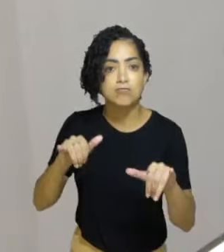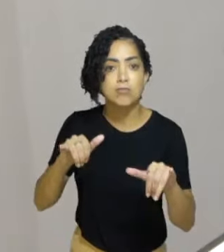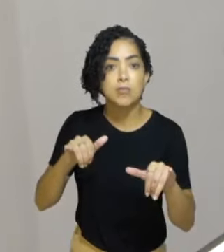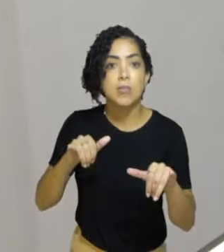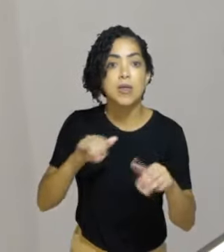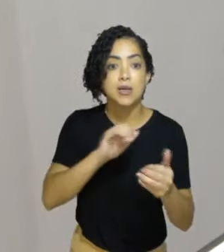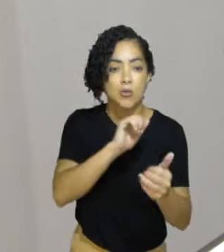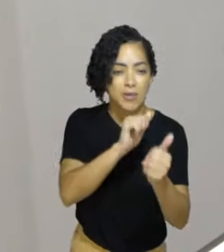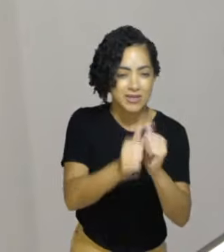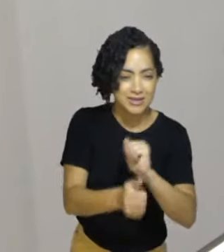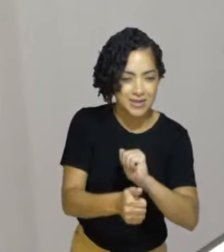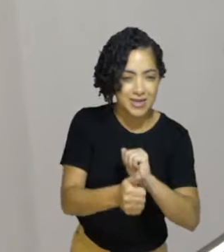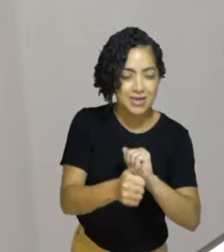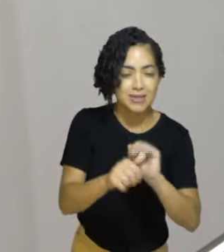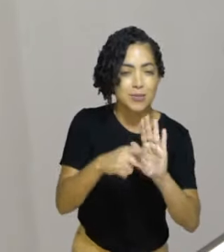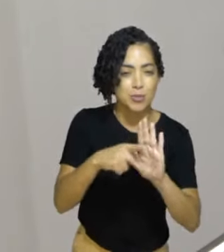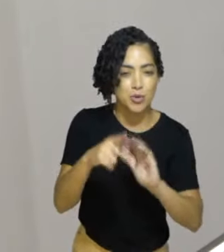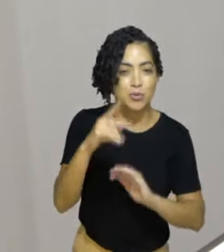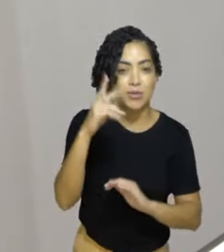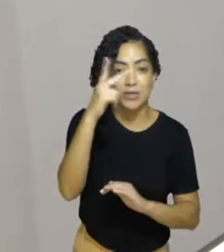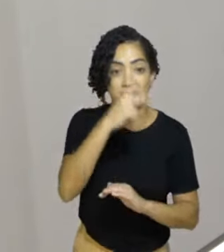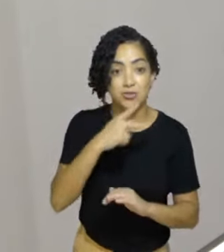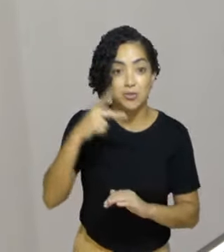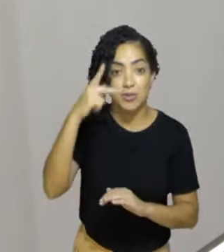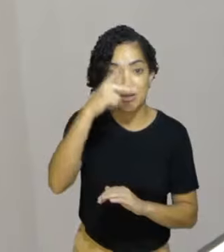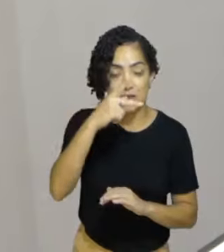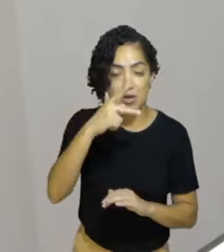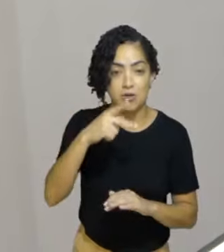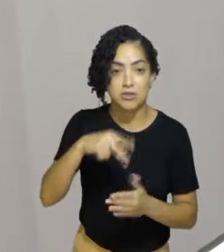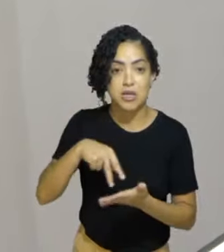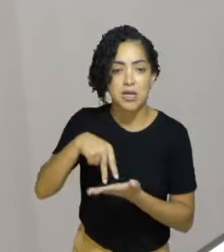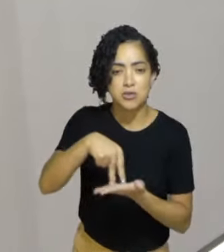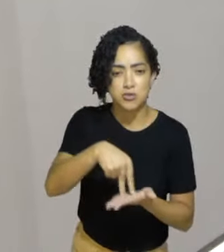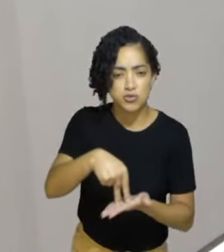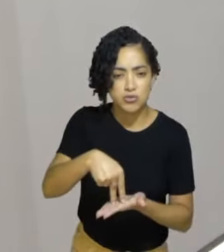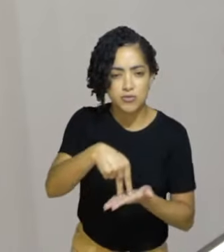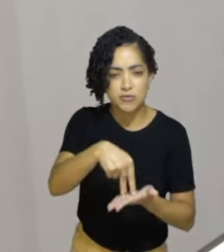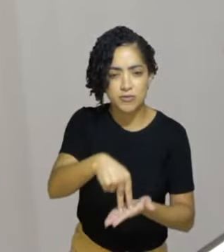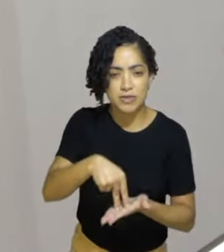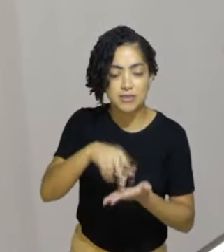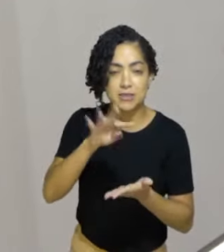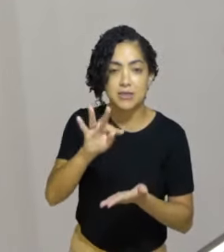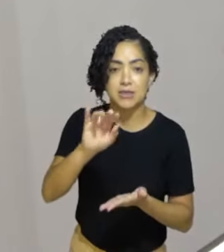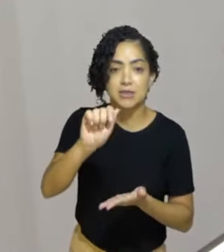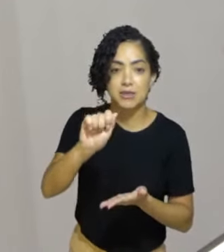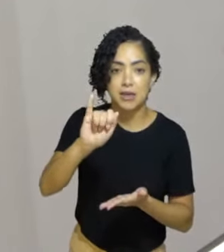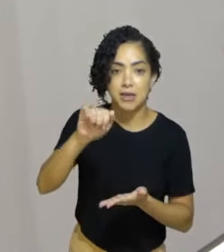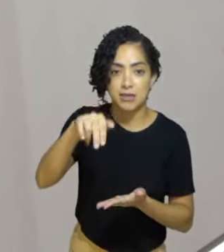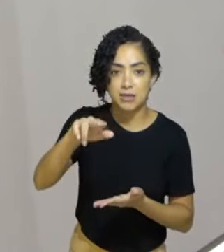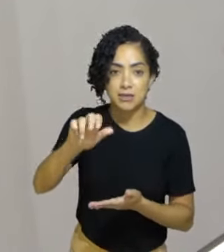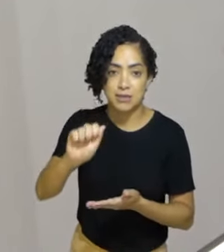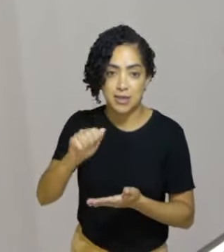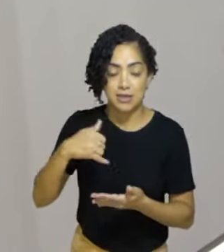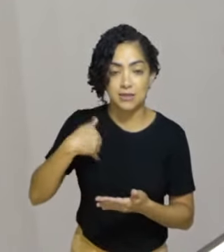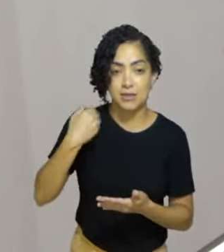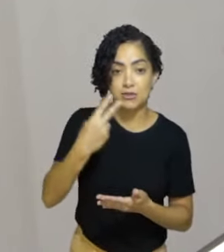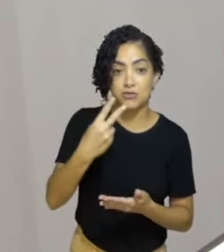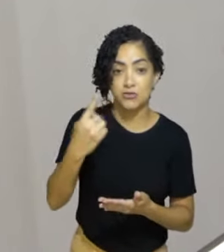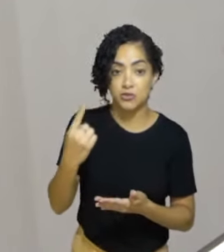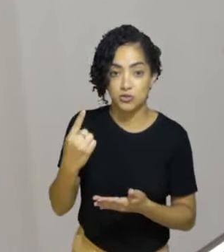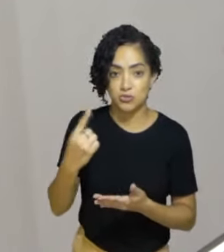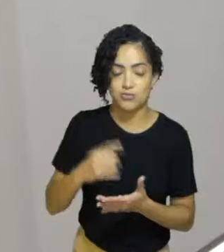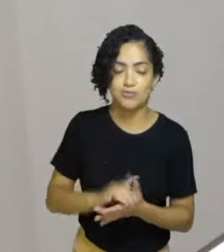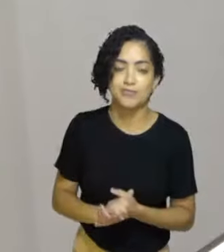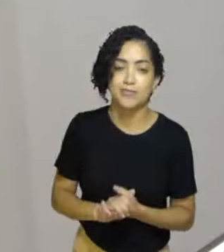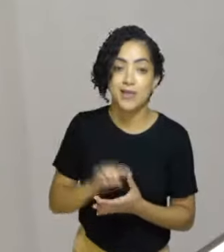de grande expressão e repercussão, a surfista palhocense Tainá Rinker, de apenas 21 anos. A